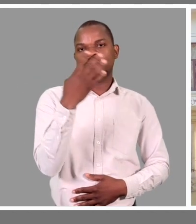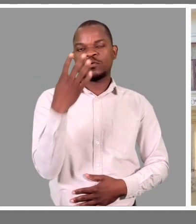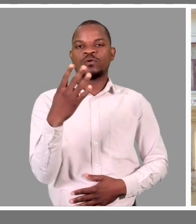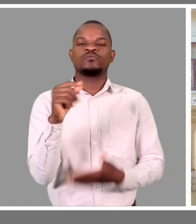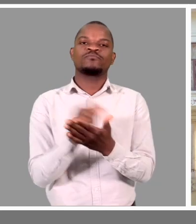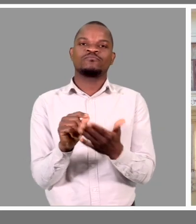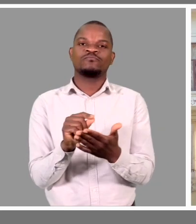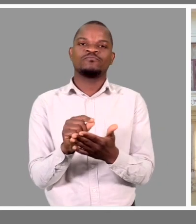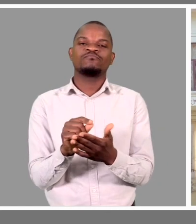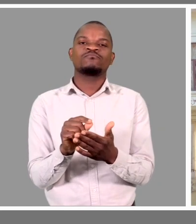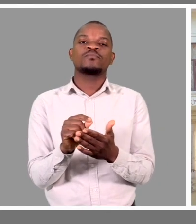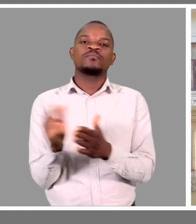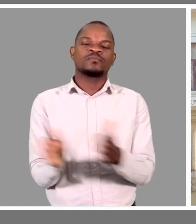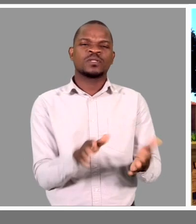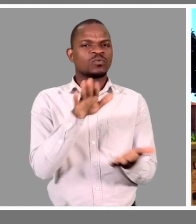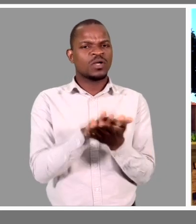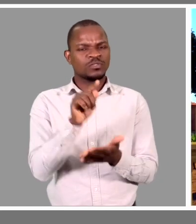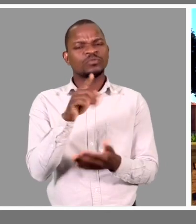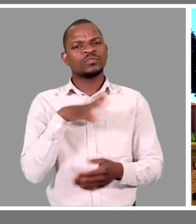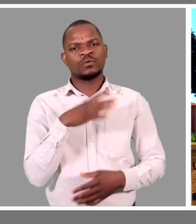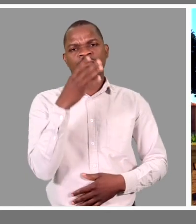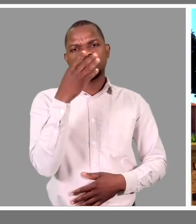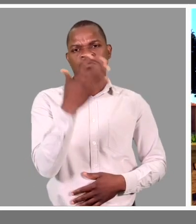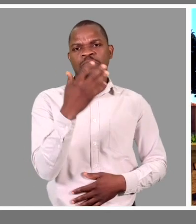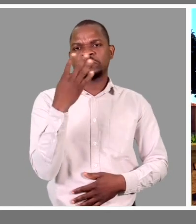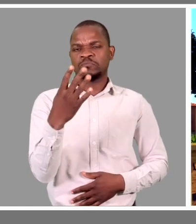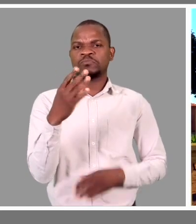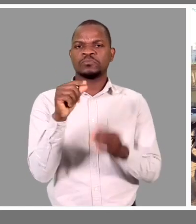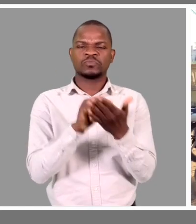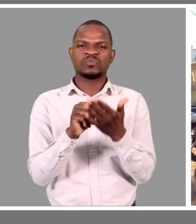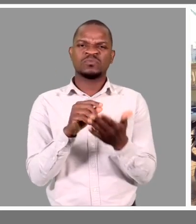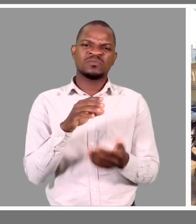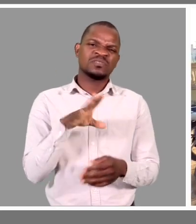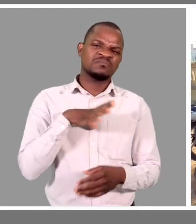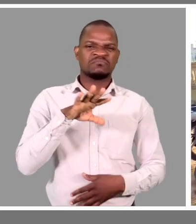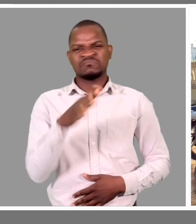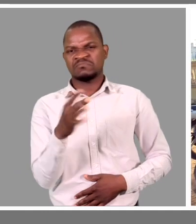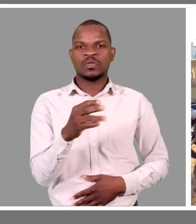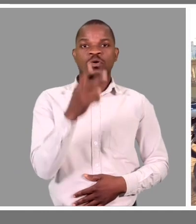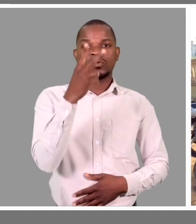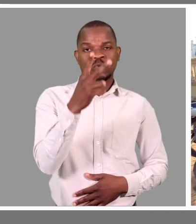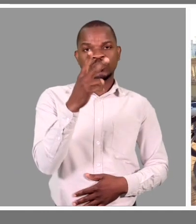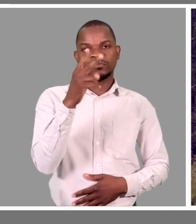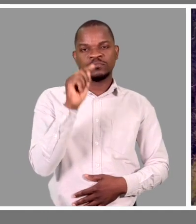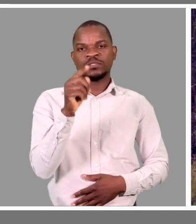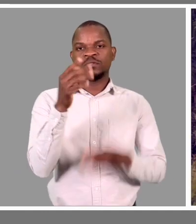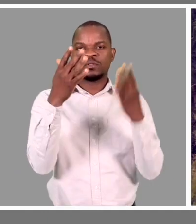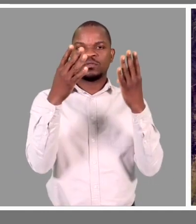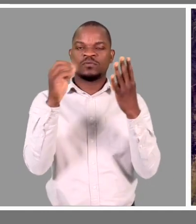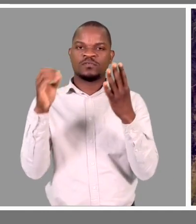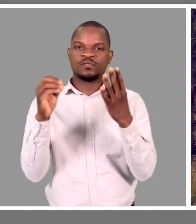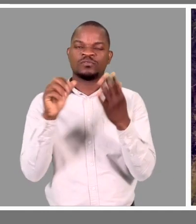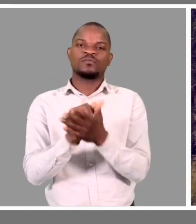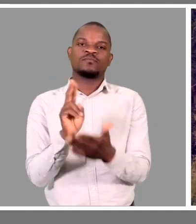ano já estamos a somar 54 escolas. Existem em Moamba 54 escolas que licionam o ensino bilingue a perto